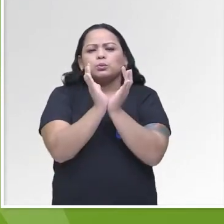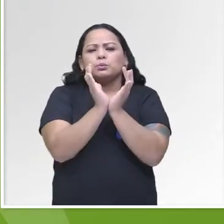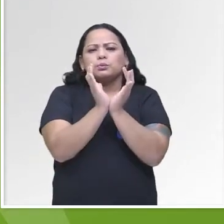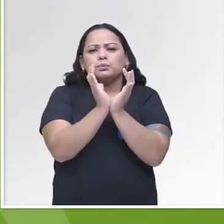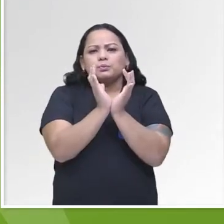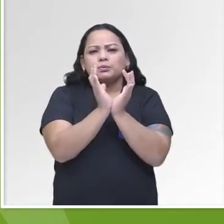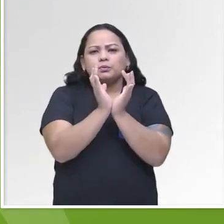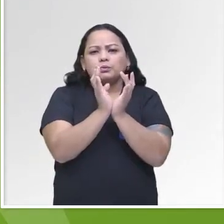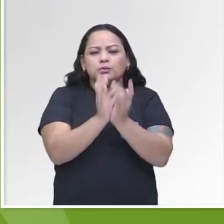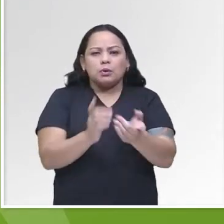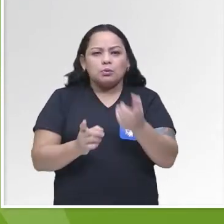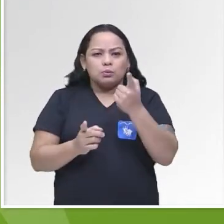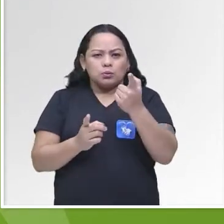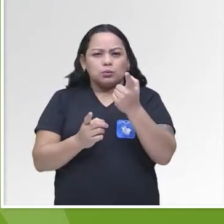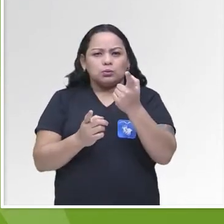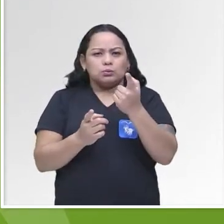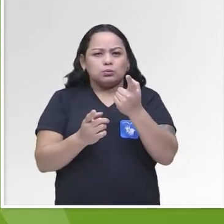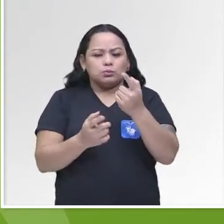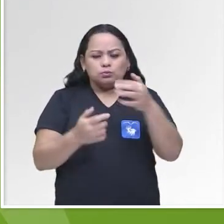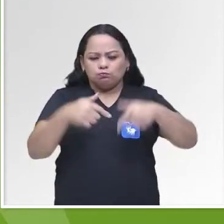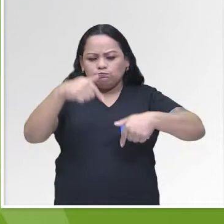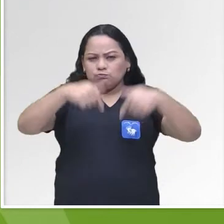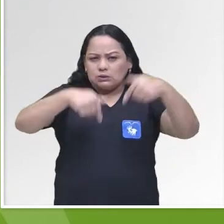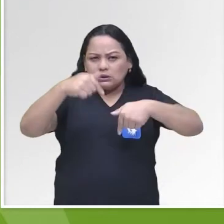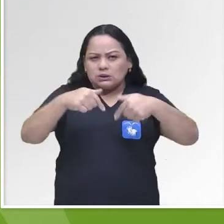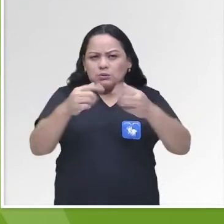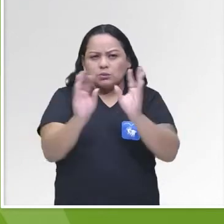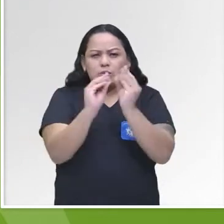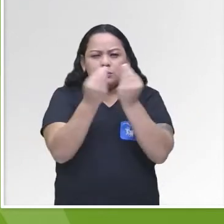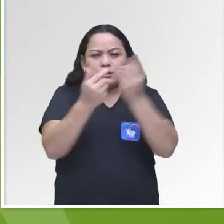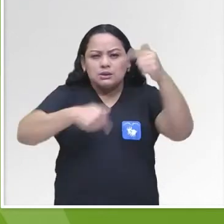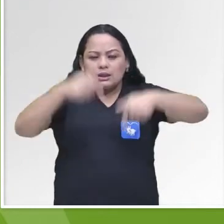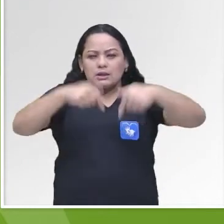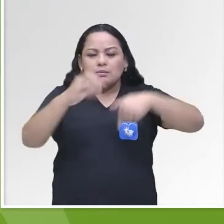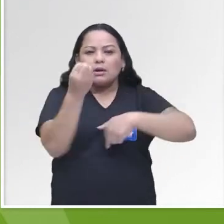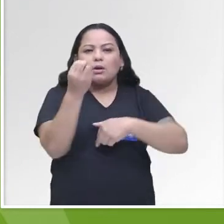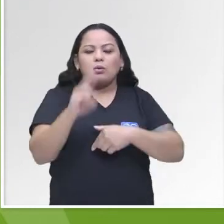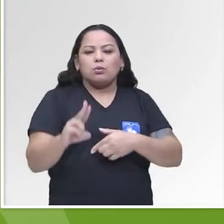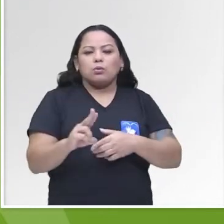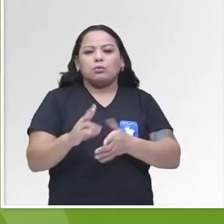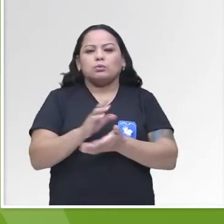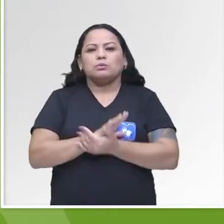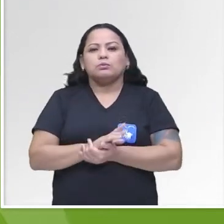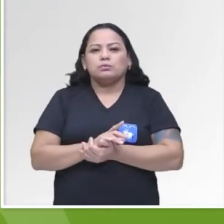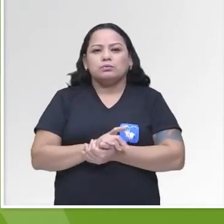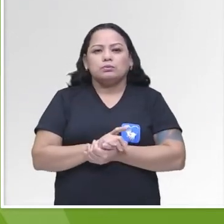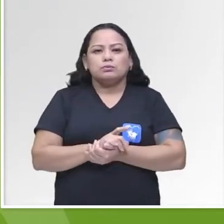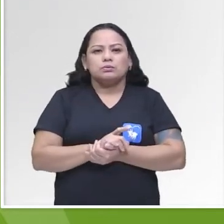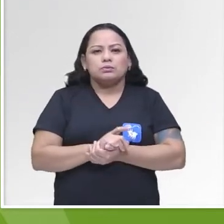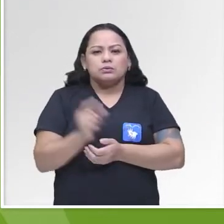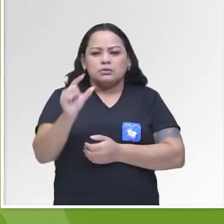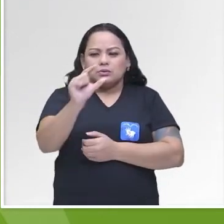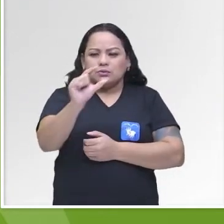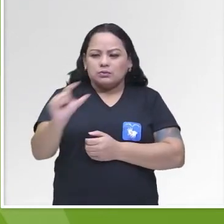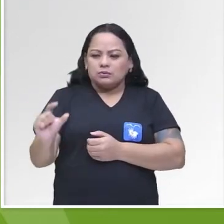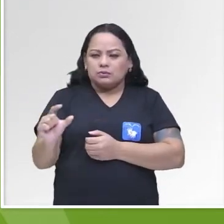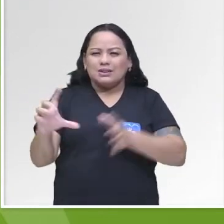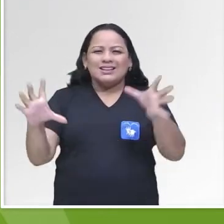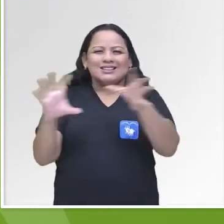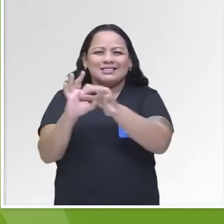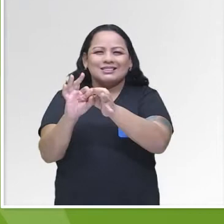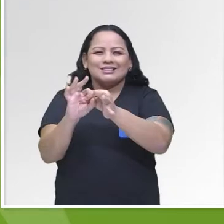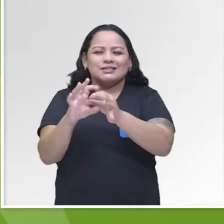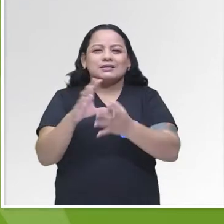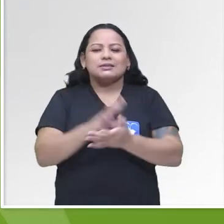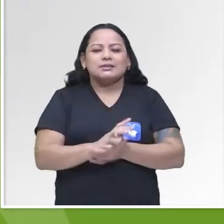por um elemento químico ou por um radical, tá? Que eu denomino de ligantes. Então,